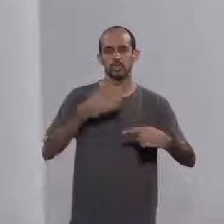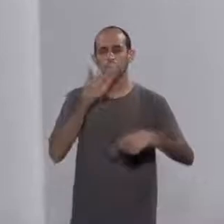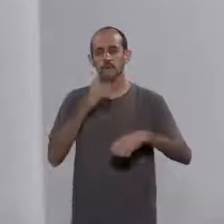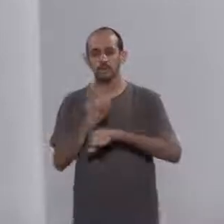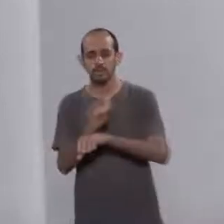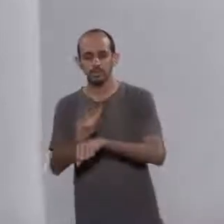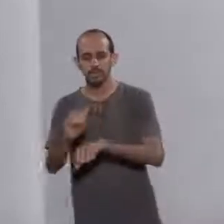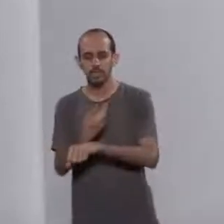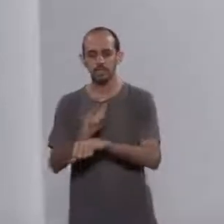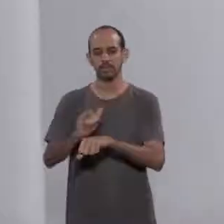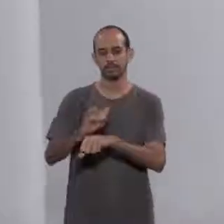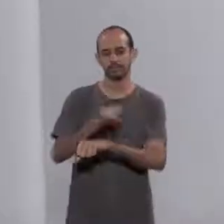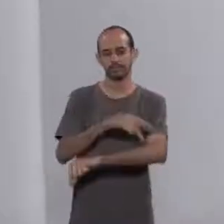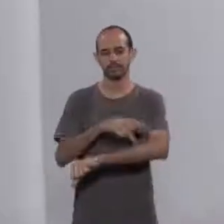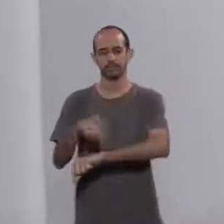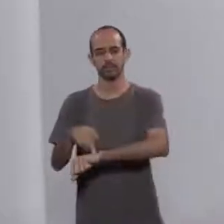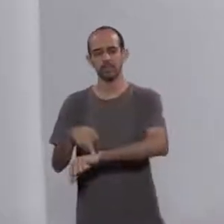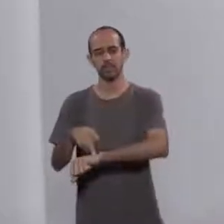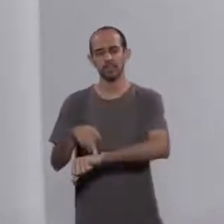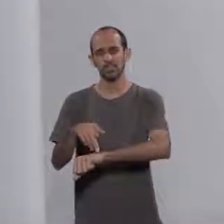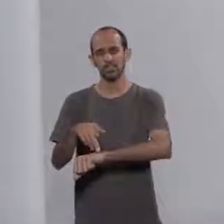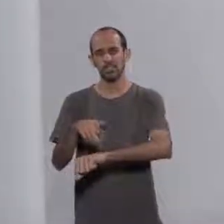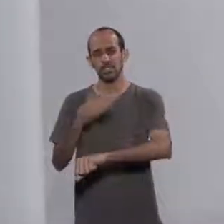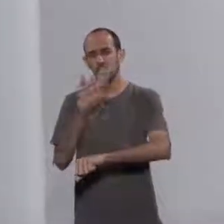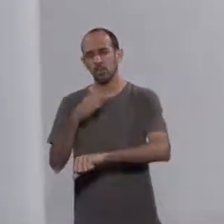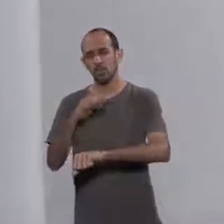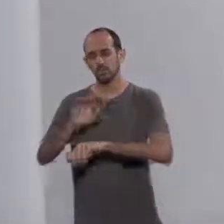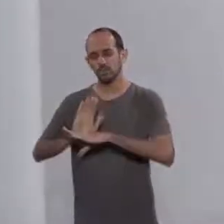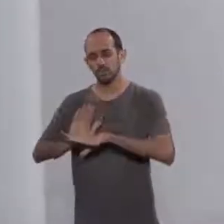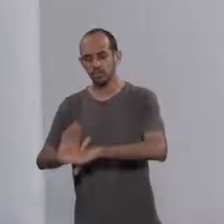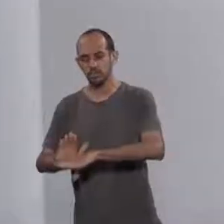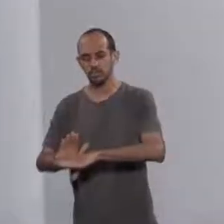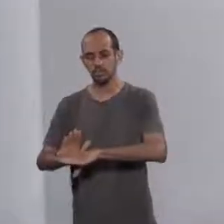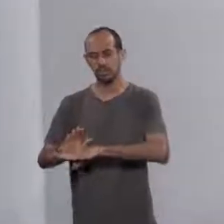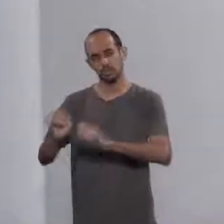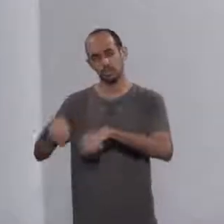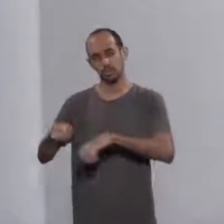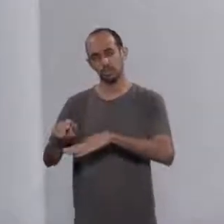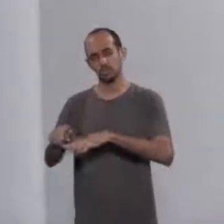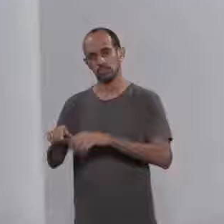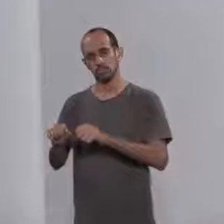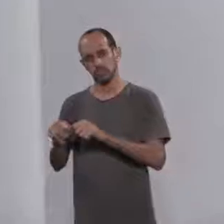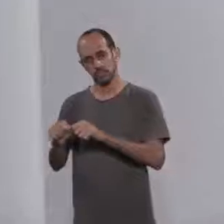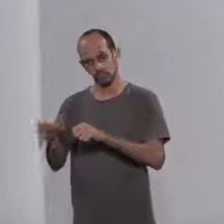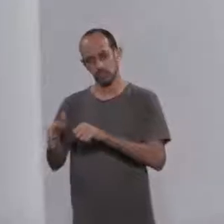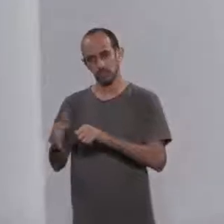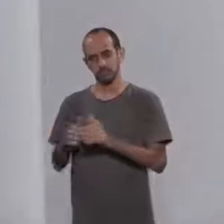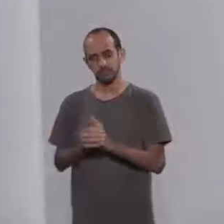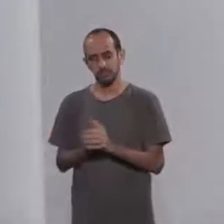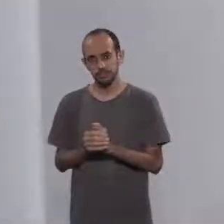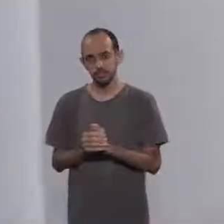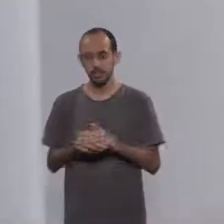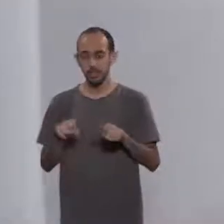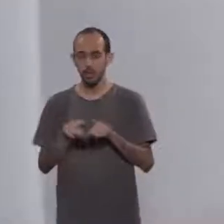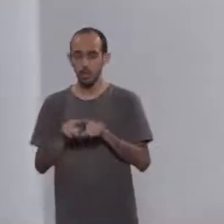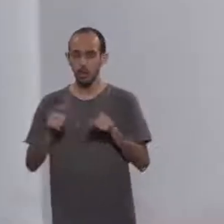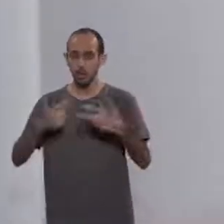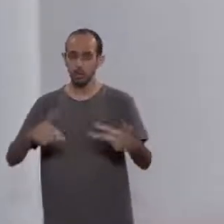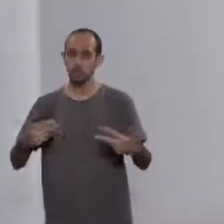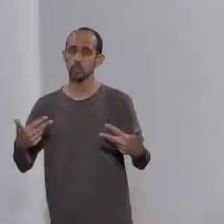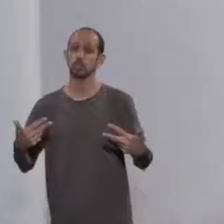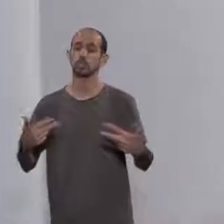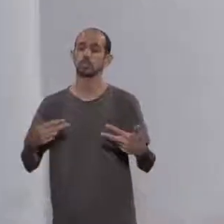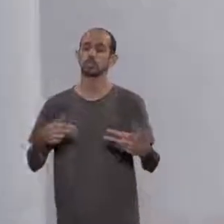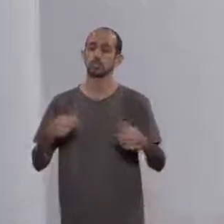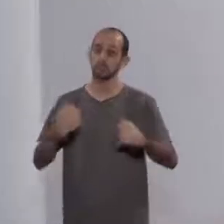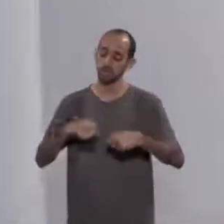estratégias pedagógicas e quais são as intervenções que a gente pode fazer a partir disso, né? E também a gente tem que... É uma outra questão que a